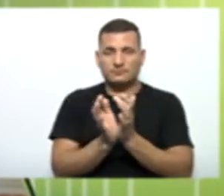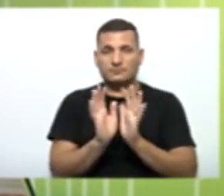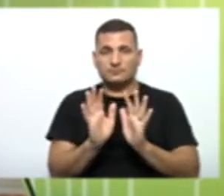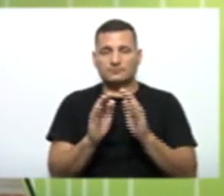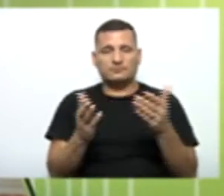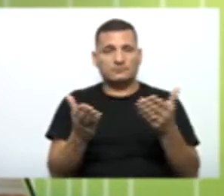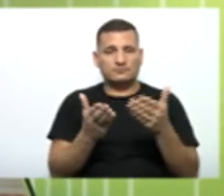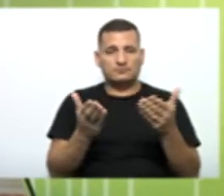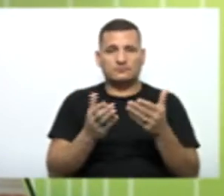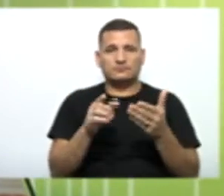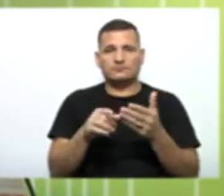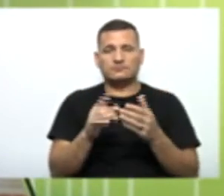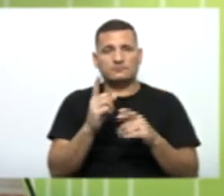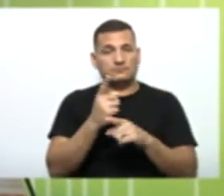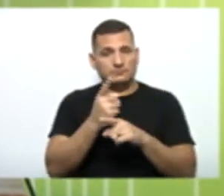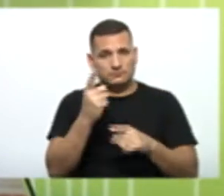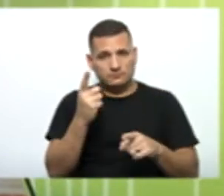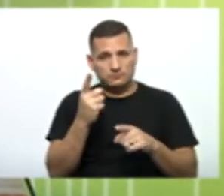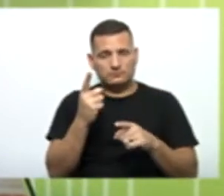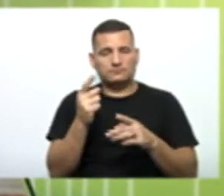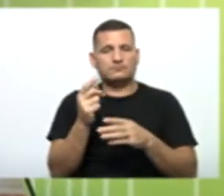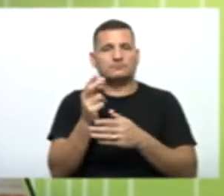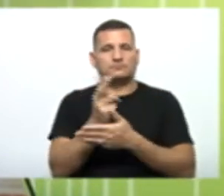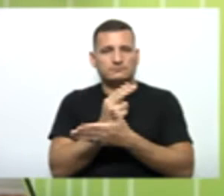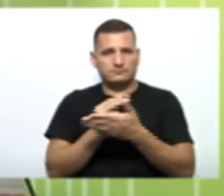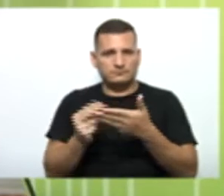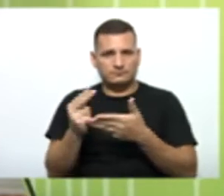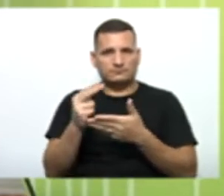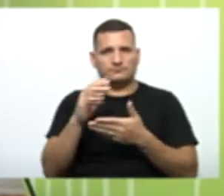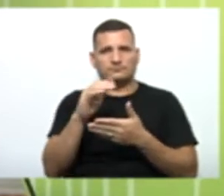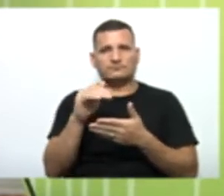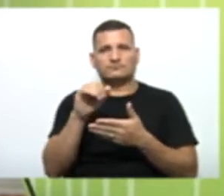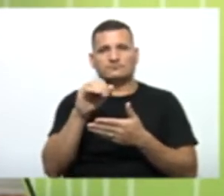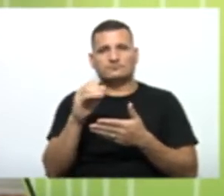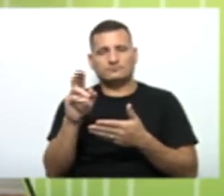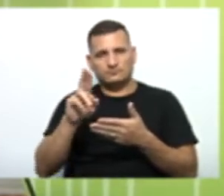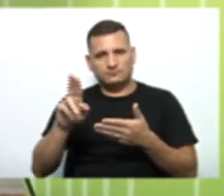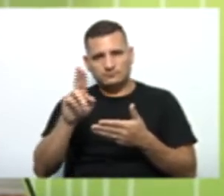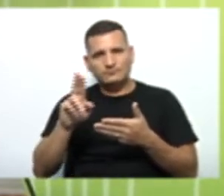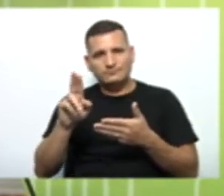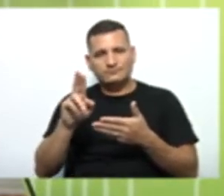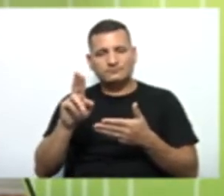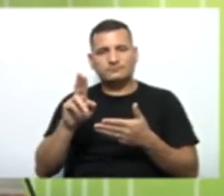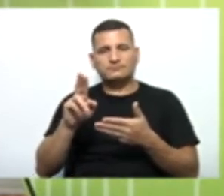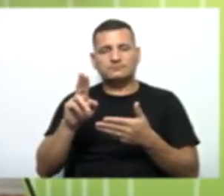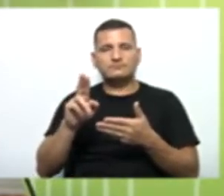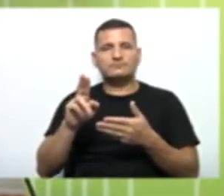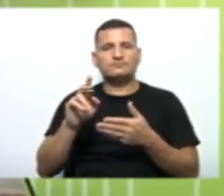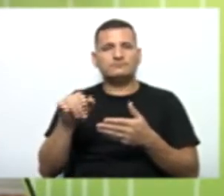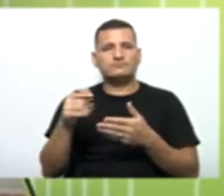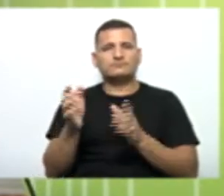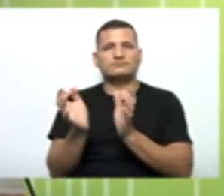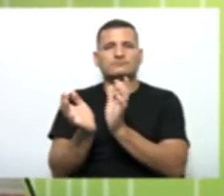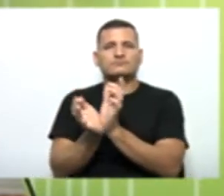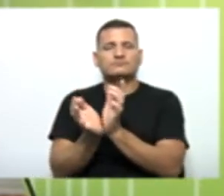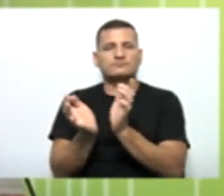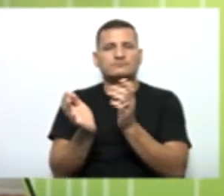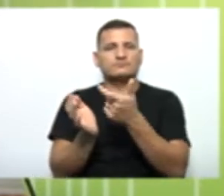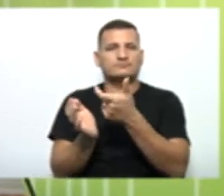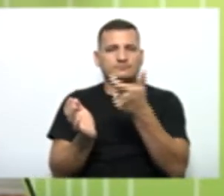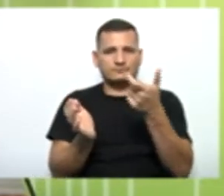identificar o caso de uso, identificar as classes, relacionar elas e